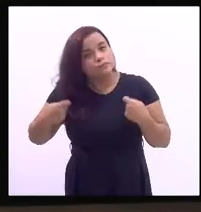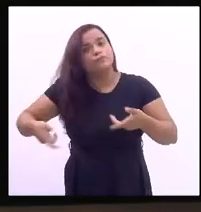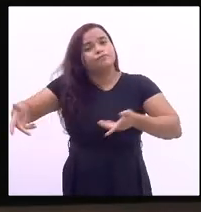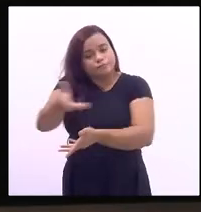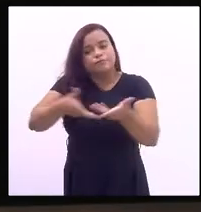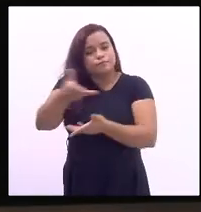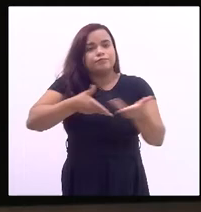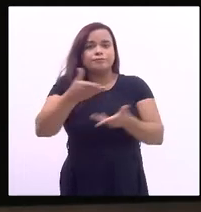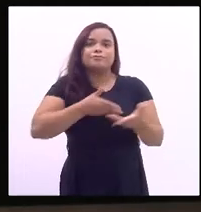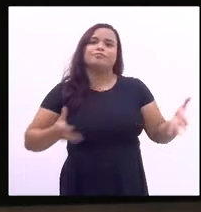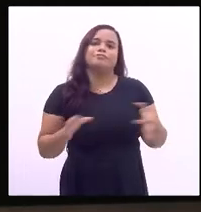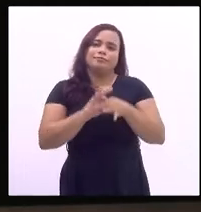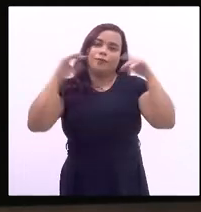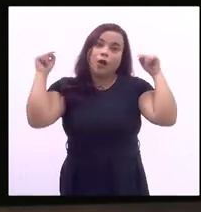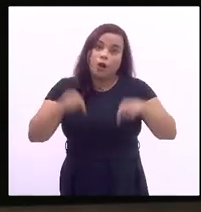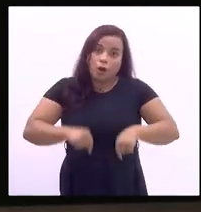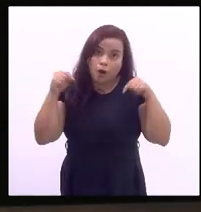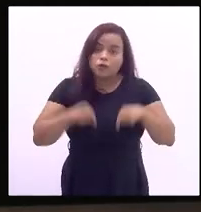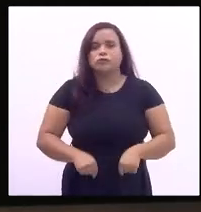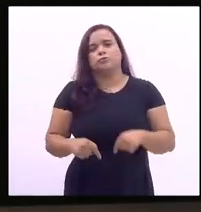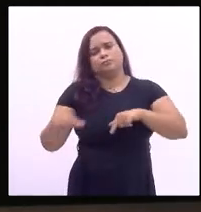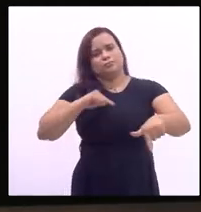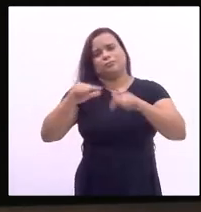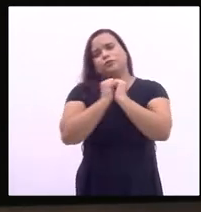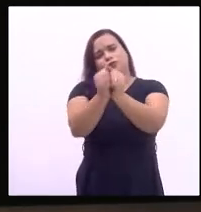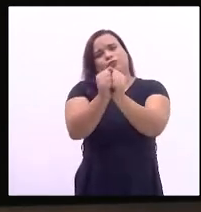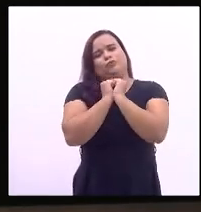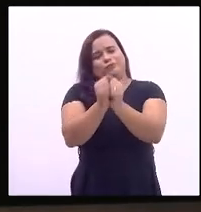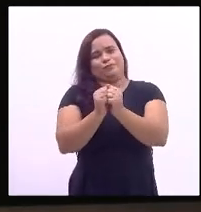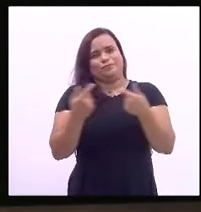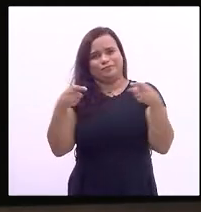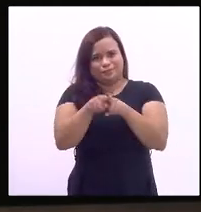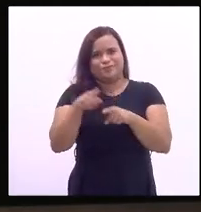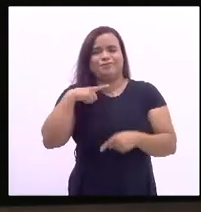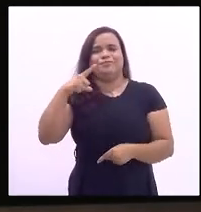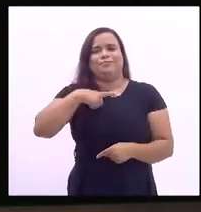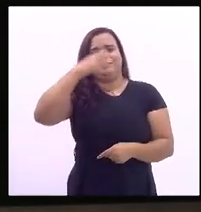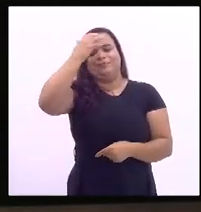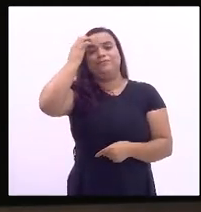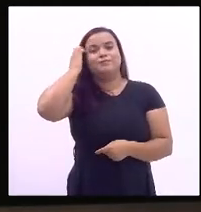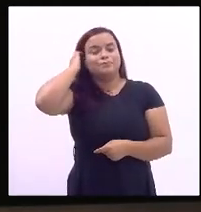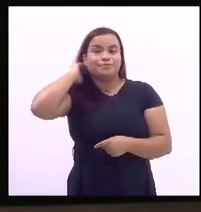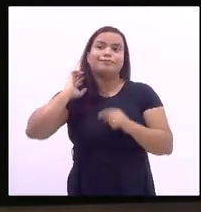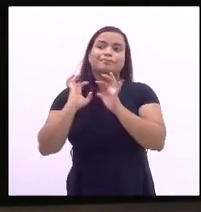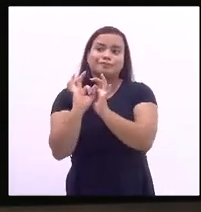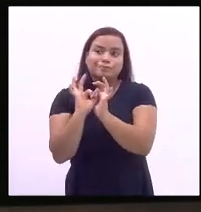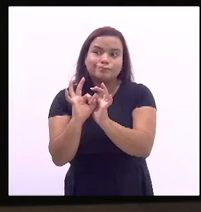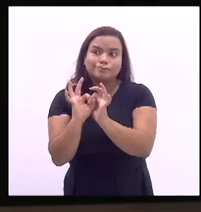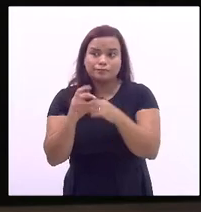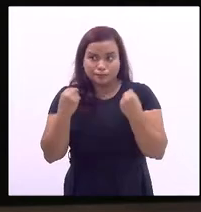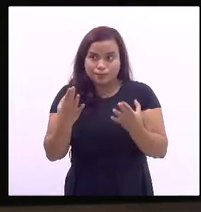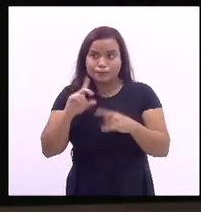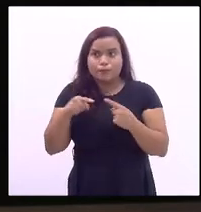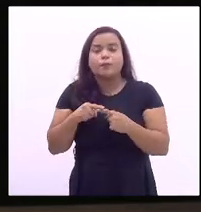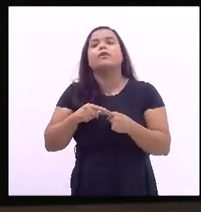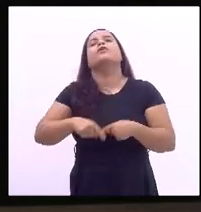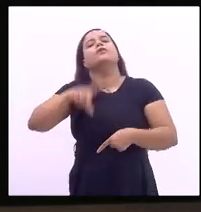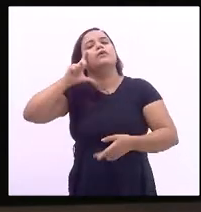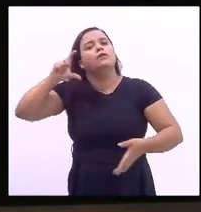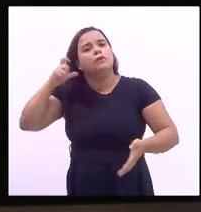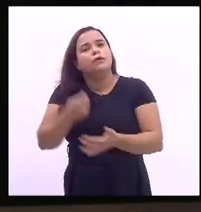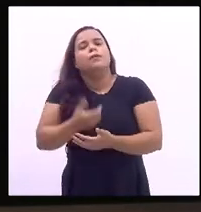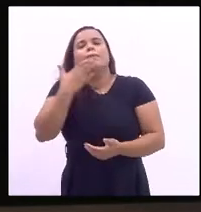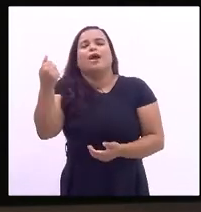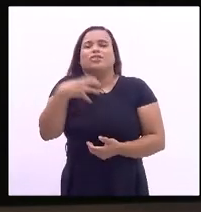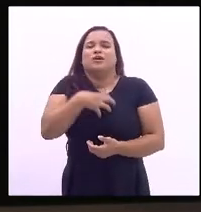deverão hoje é tô trabalhando de forma juntas Unidas exatamente para deferir